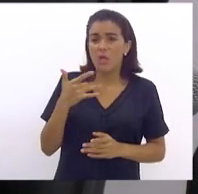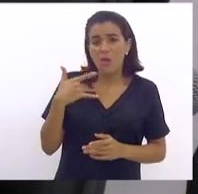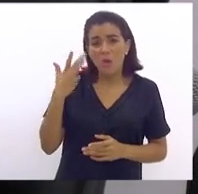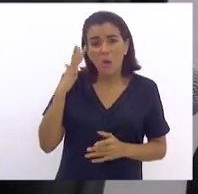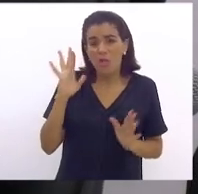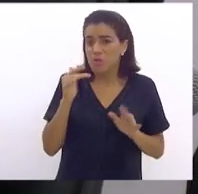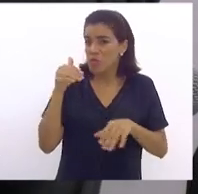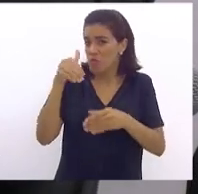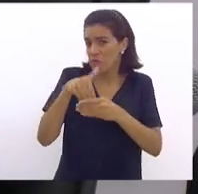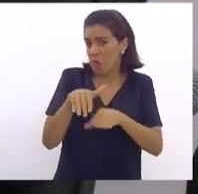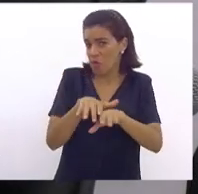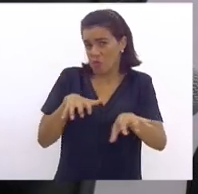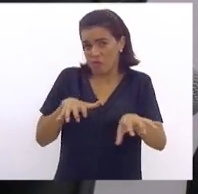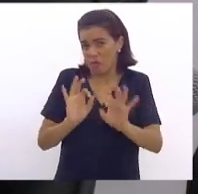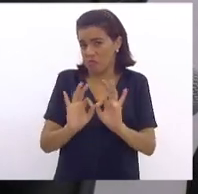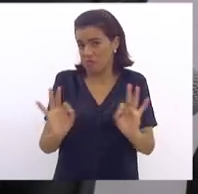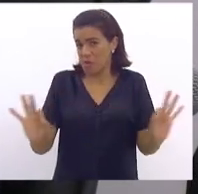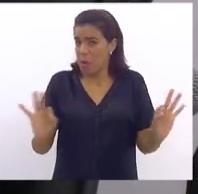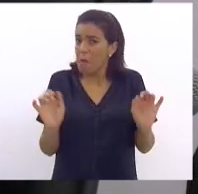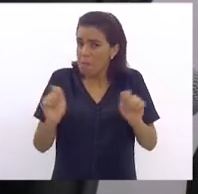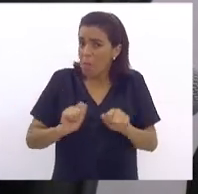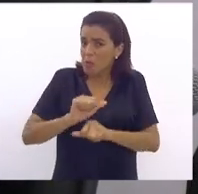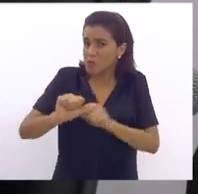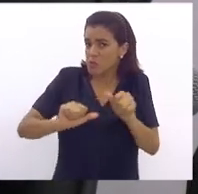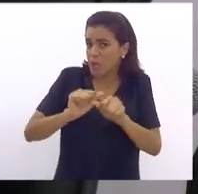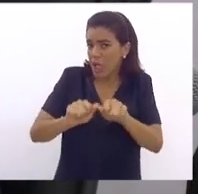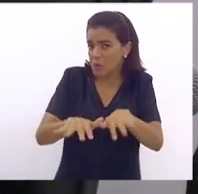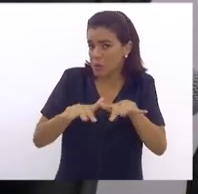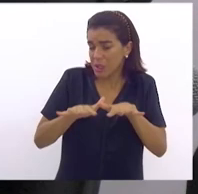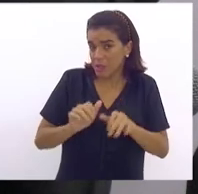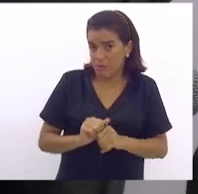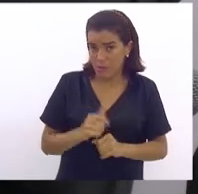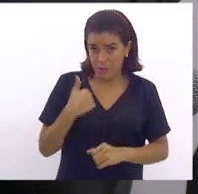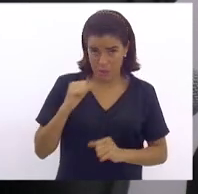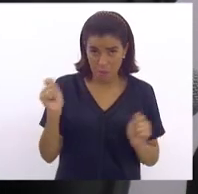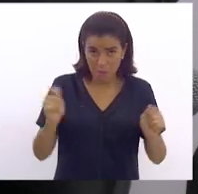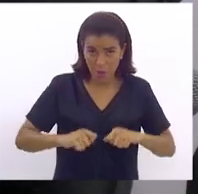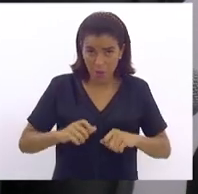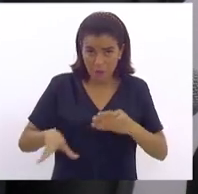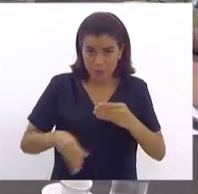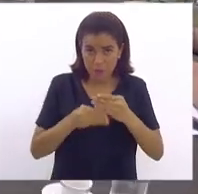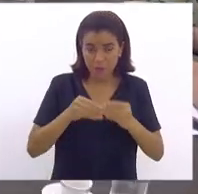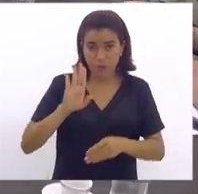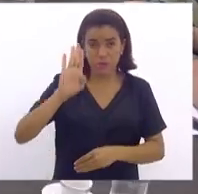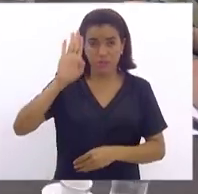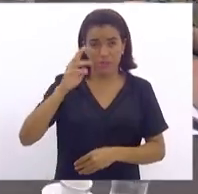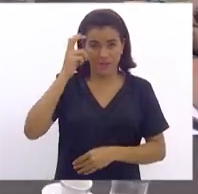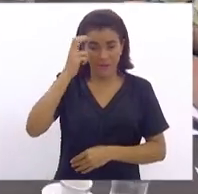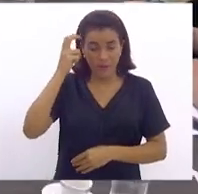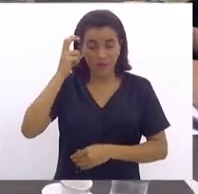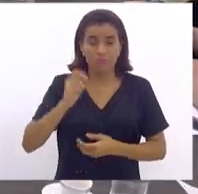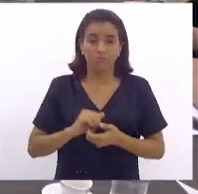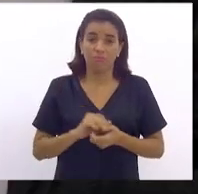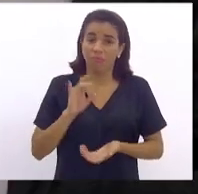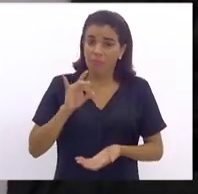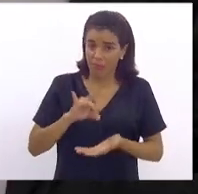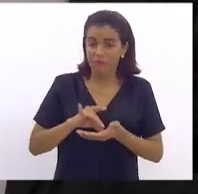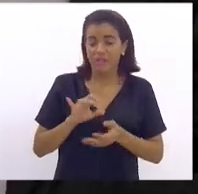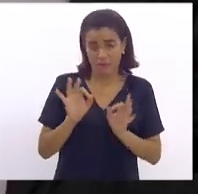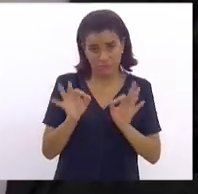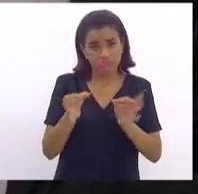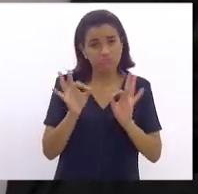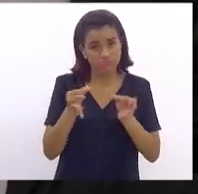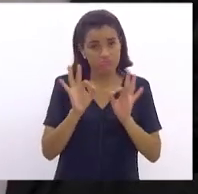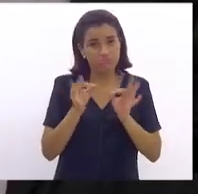um voto divergente, não, até porque essas correções eu posso fazer em plenário. Vossa Excelência, me permite muito rapidamente. Na verdade, está adentrando